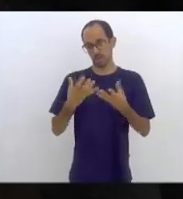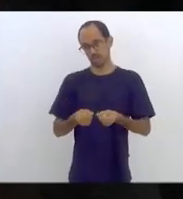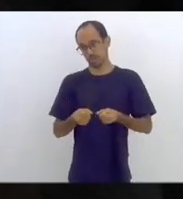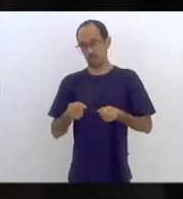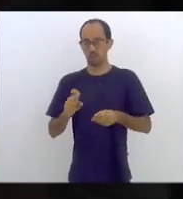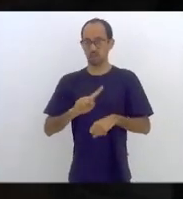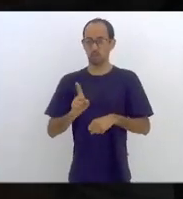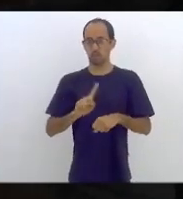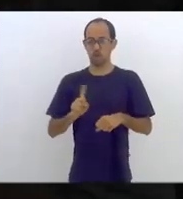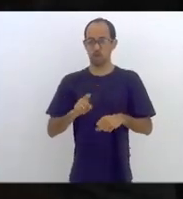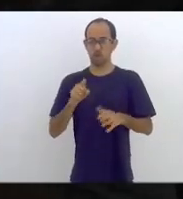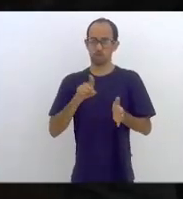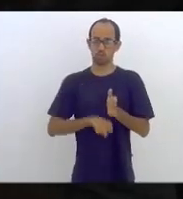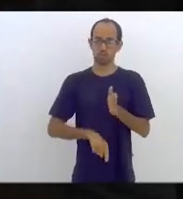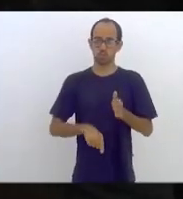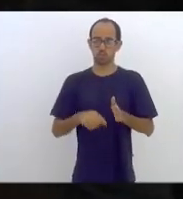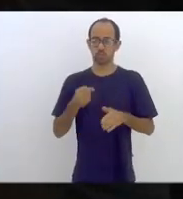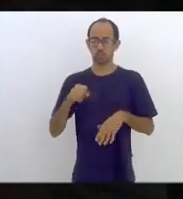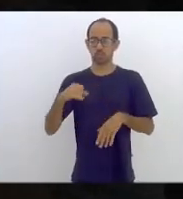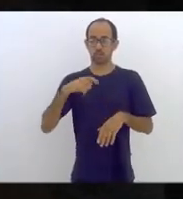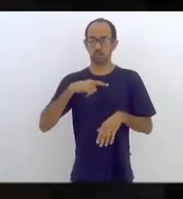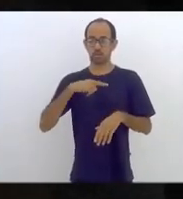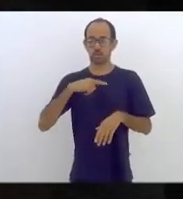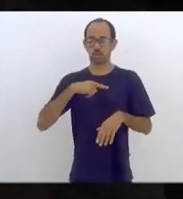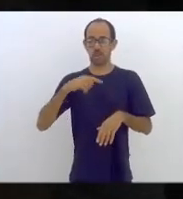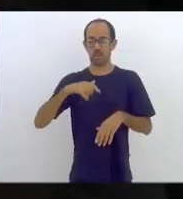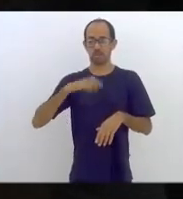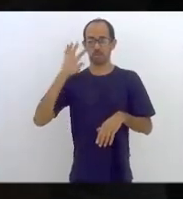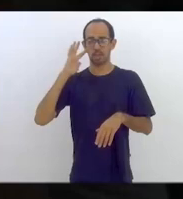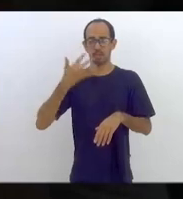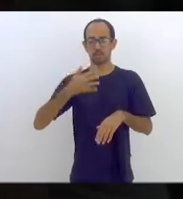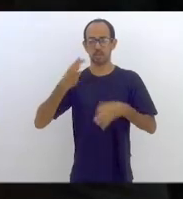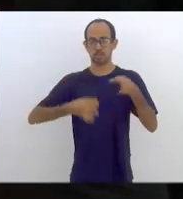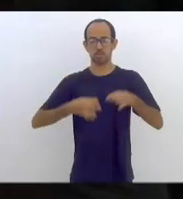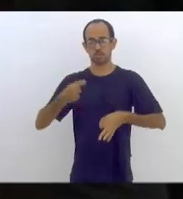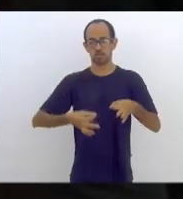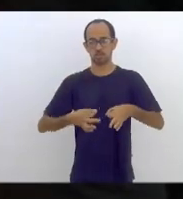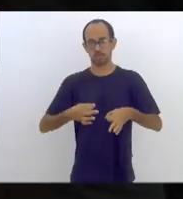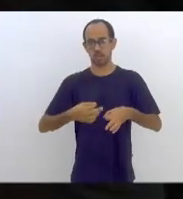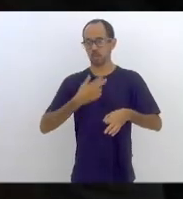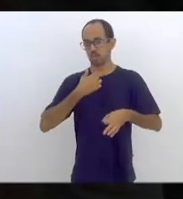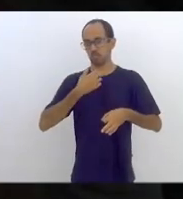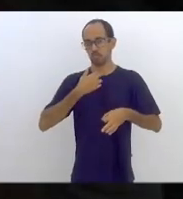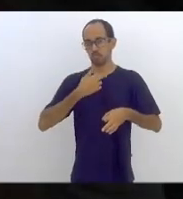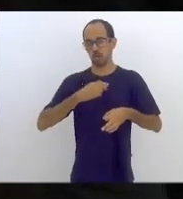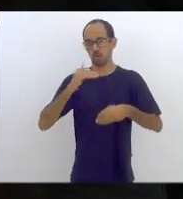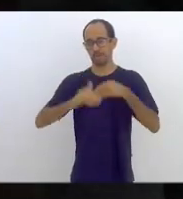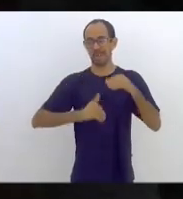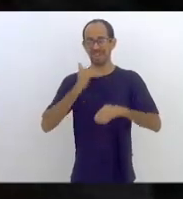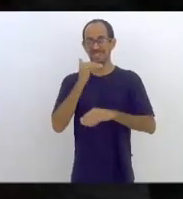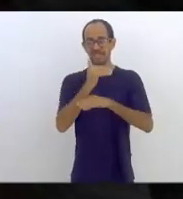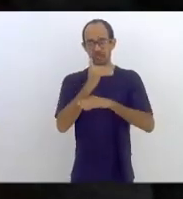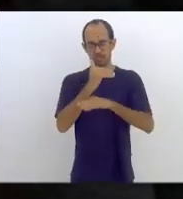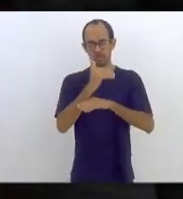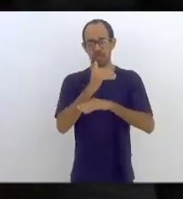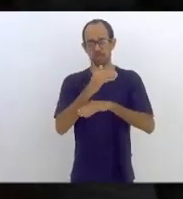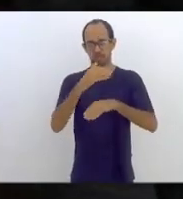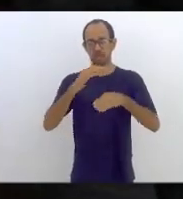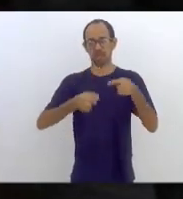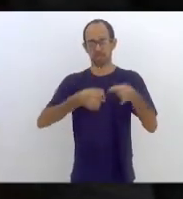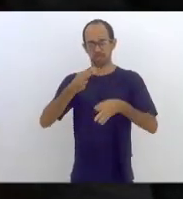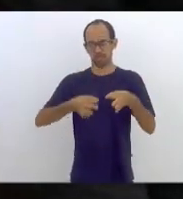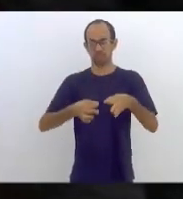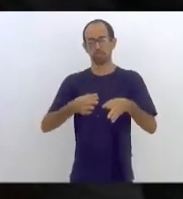ter desconto em sua folha se tiver a vida uma decisão judicial ele não tem o condão de ultrapassar esta decisão